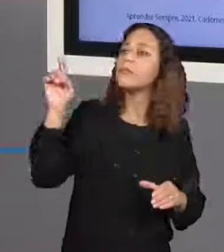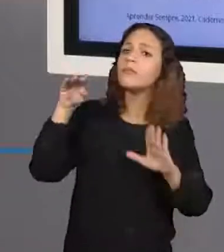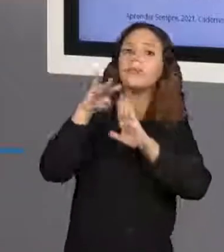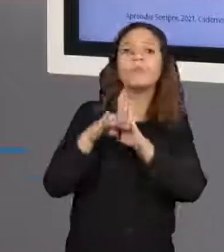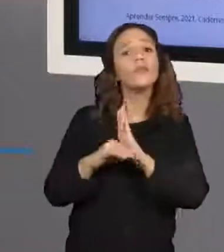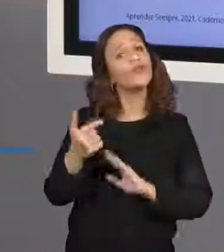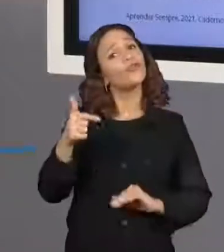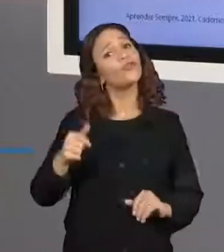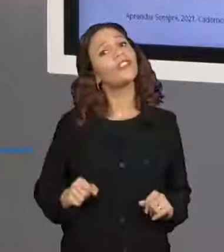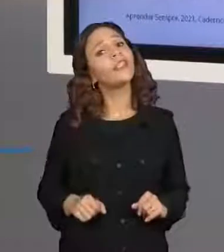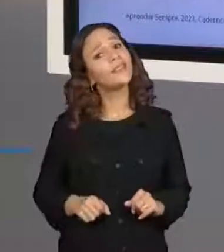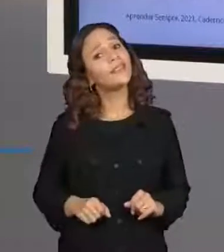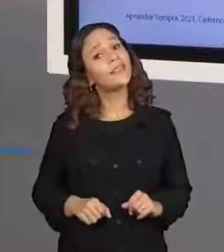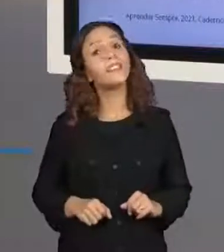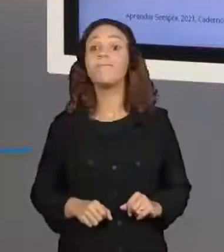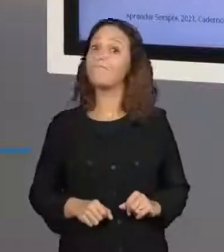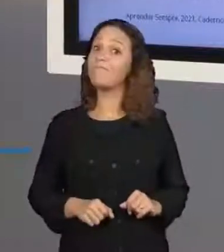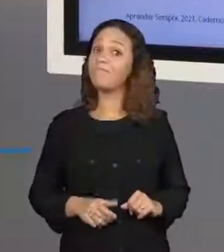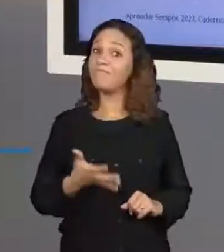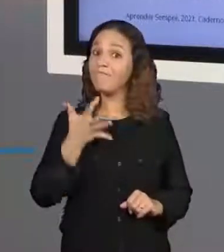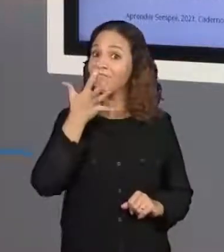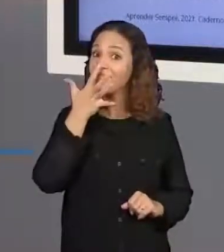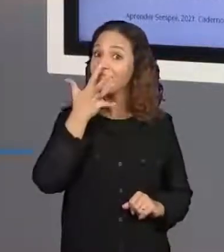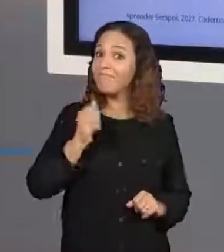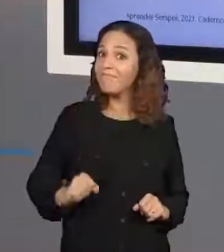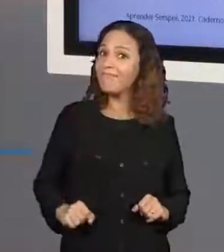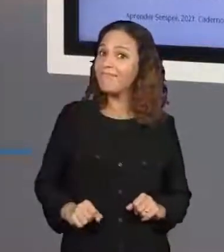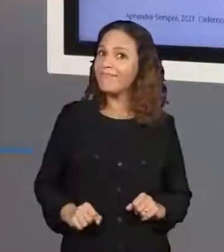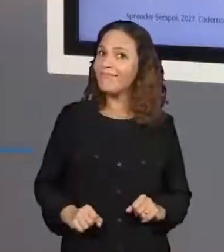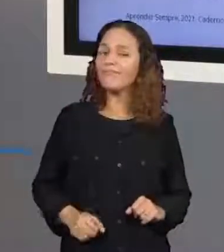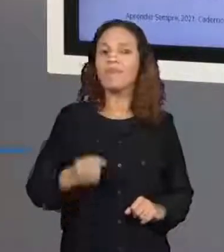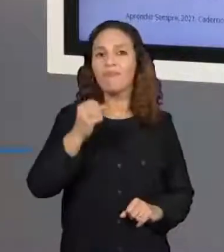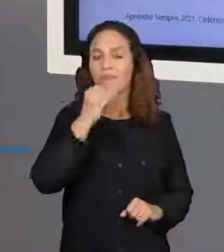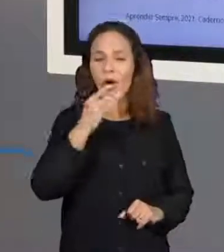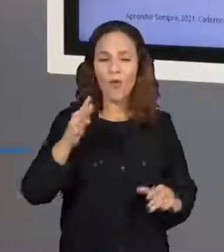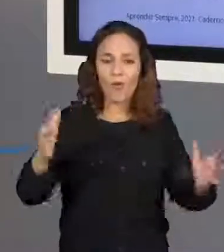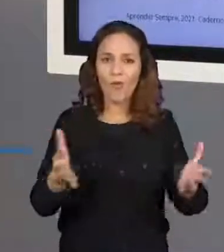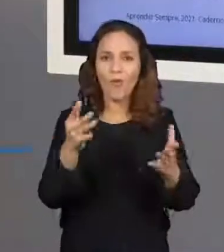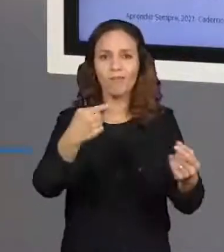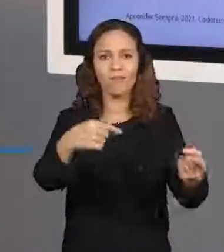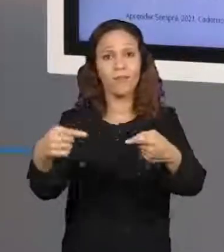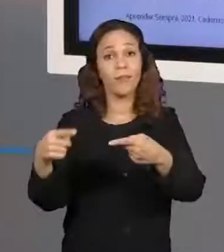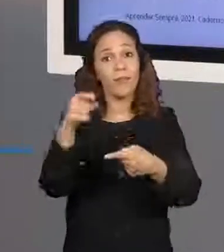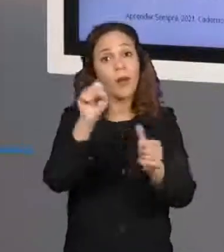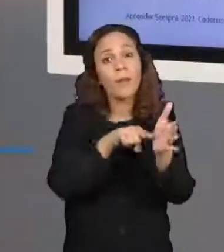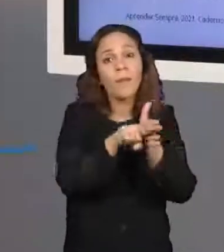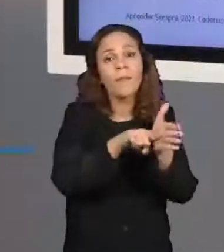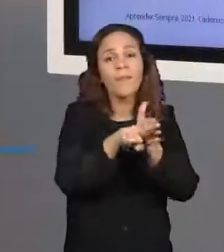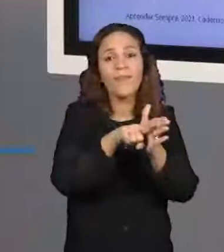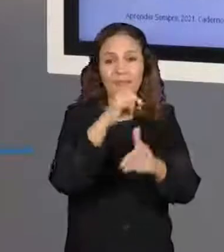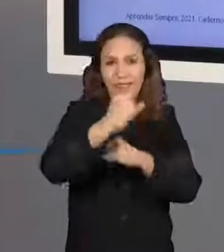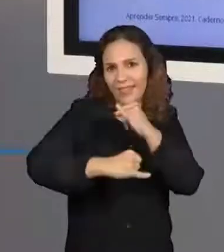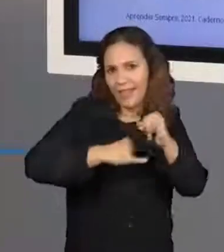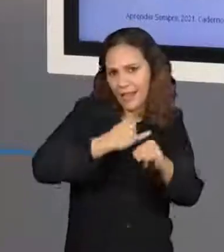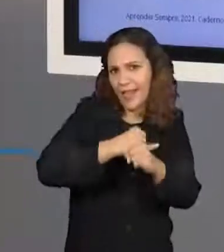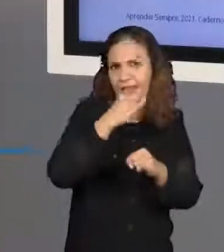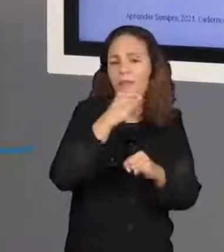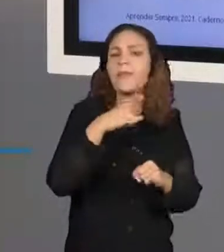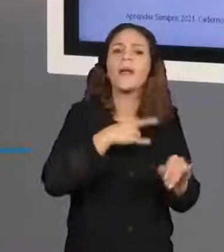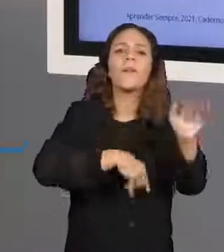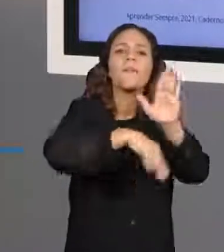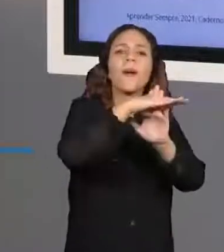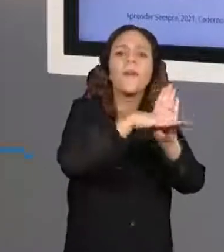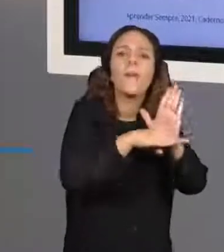na receita? Olha só, bela discussão, hein? Vocês podem pesquisar aí receitas de bolo de cenoura da